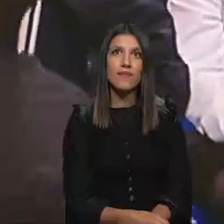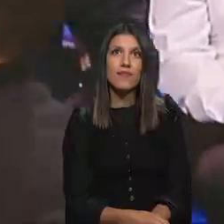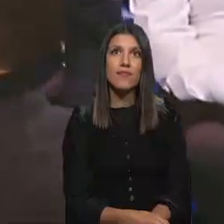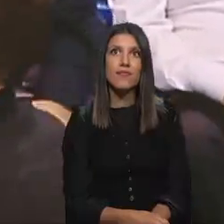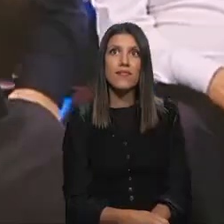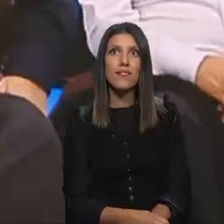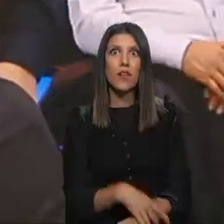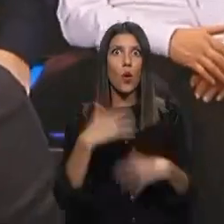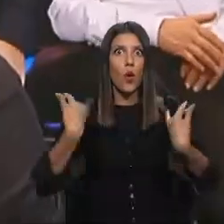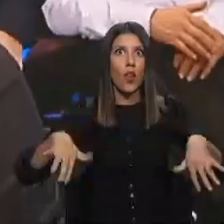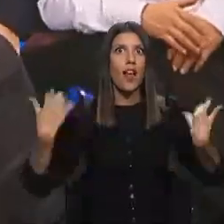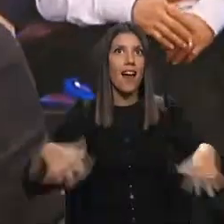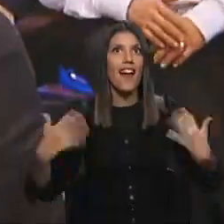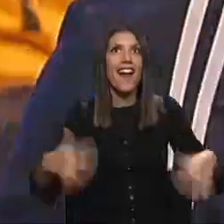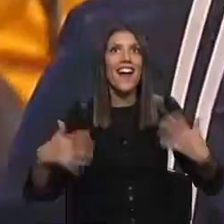Ela!